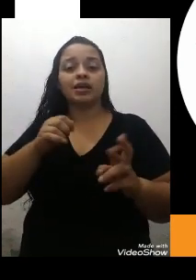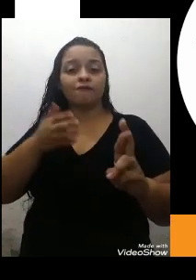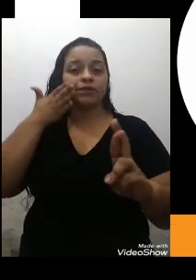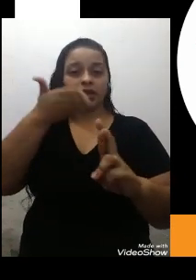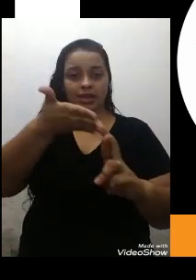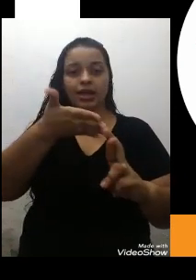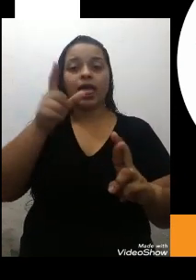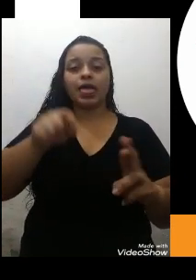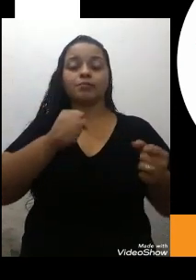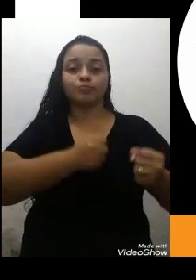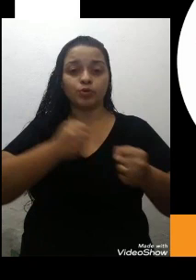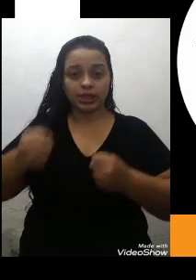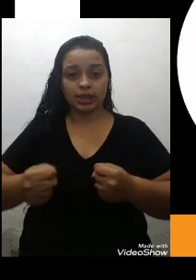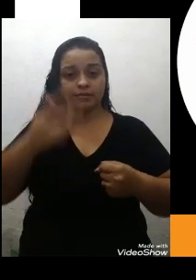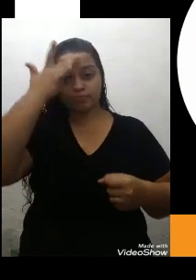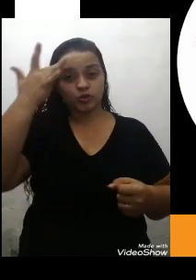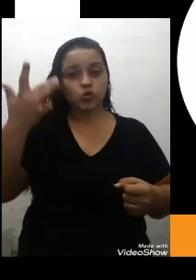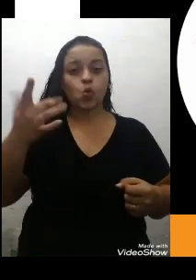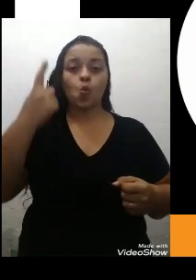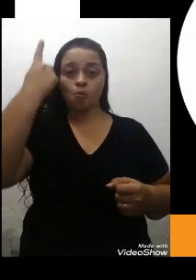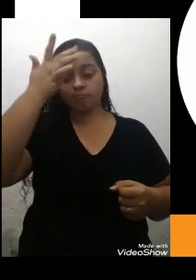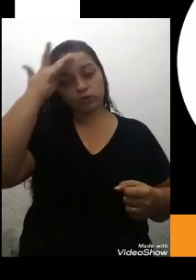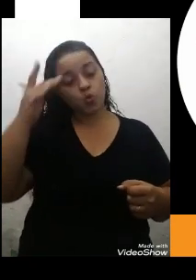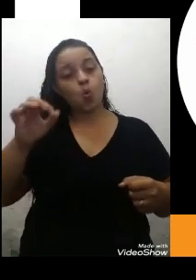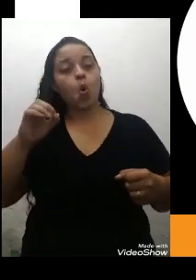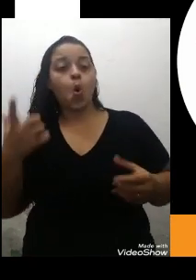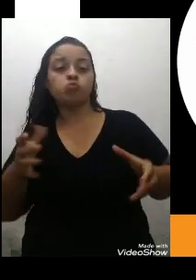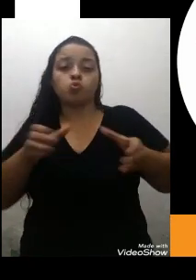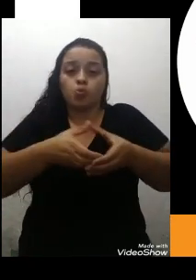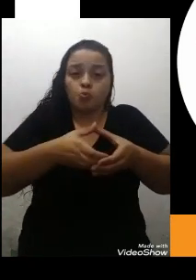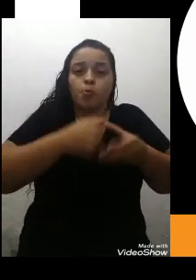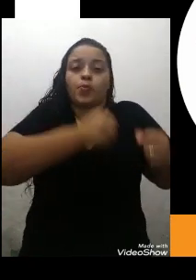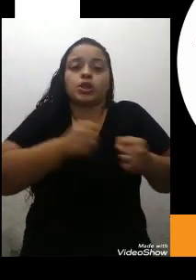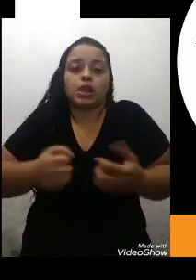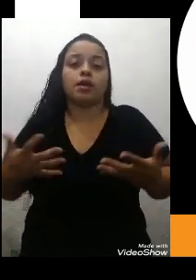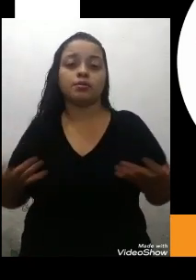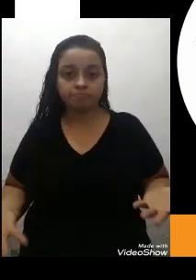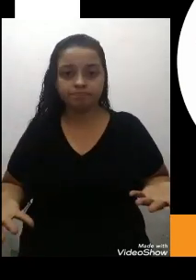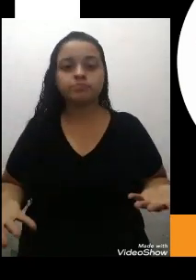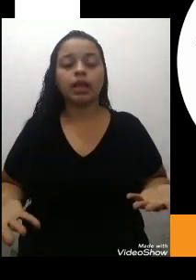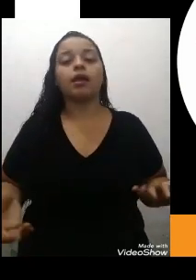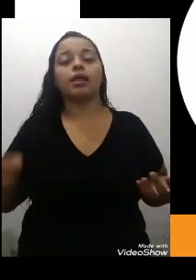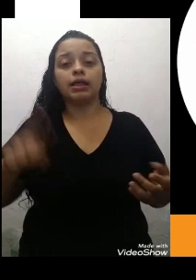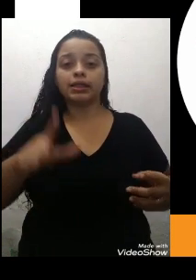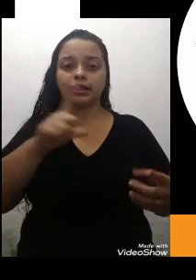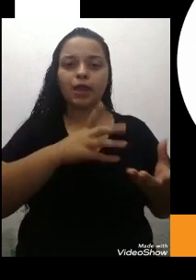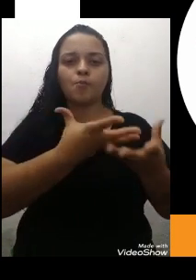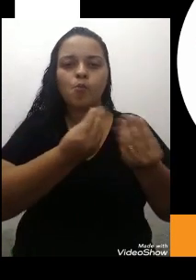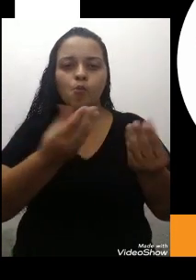ser gerido por alguém ou por um grupo de pessoas, né? E aí a gente encontra várias formas de